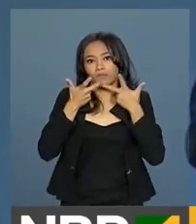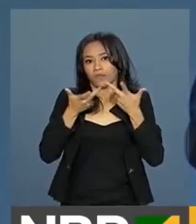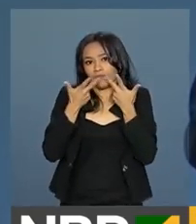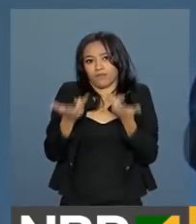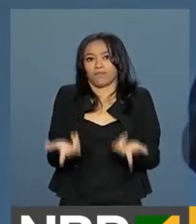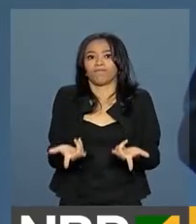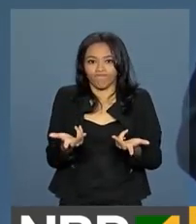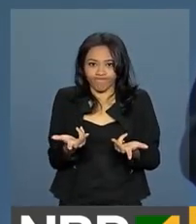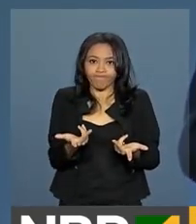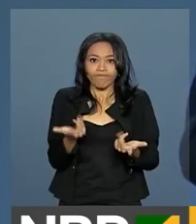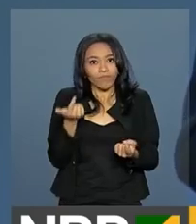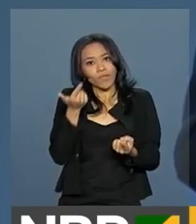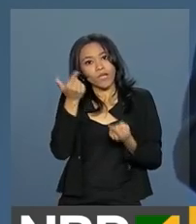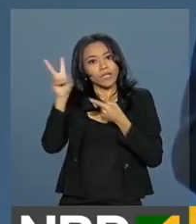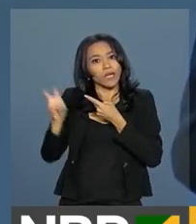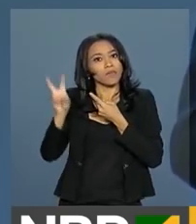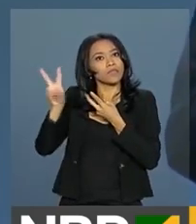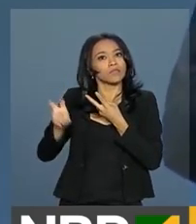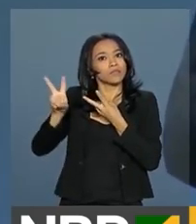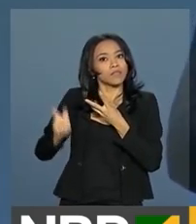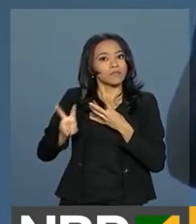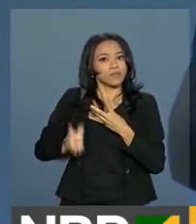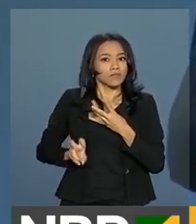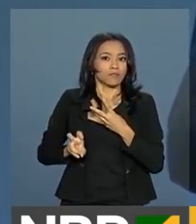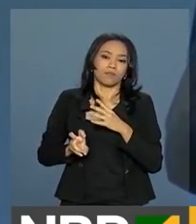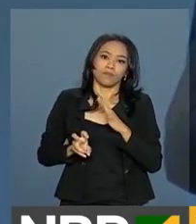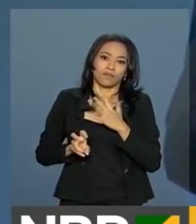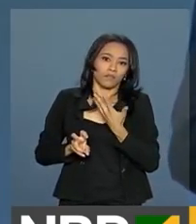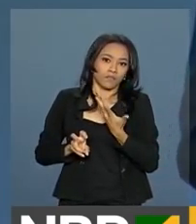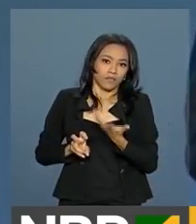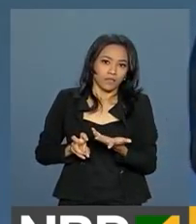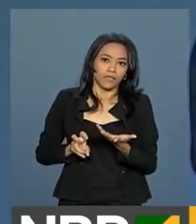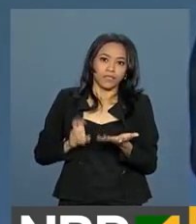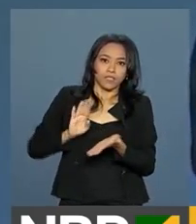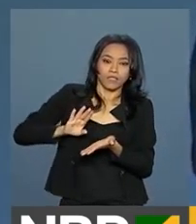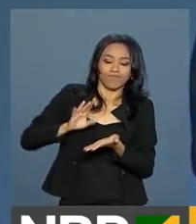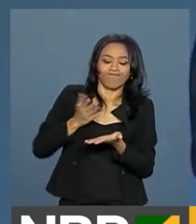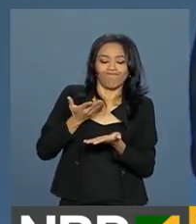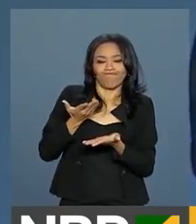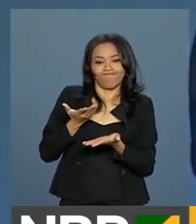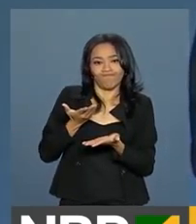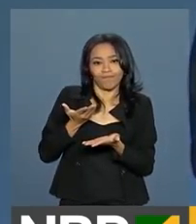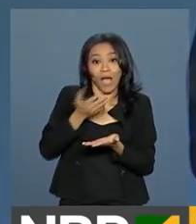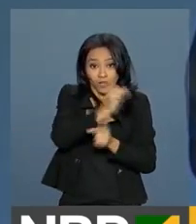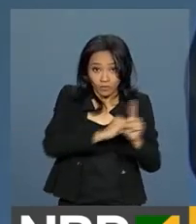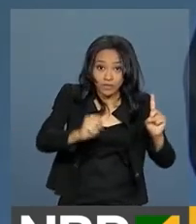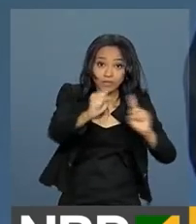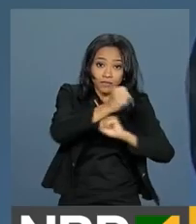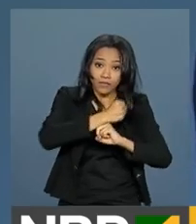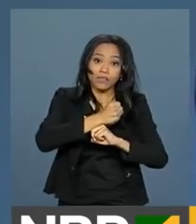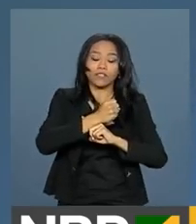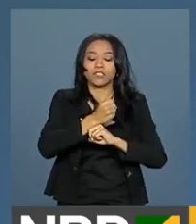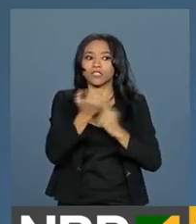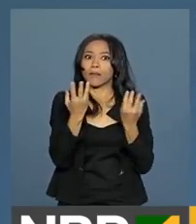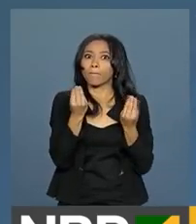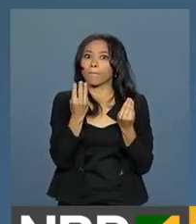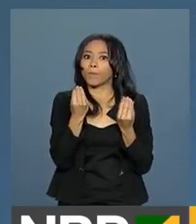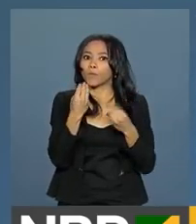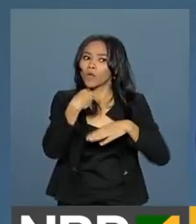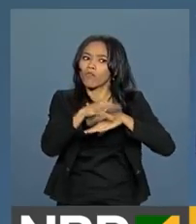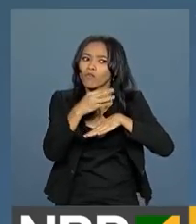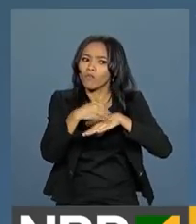os assuntos tidos como em cubos a sociedade está muito mais bem informada